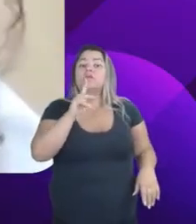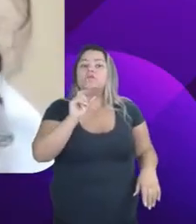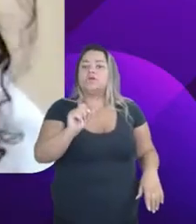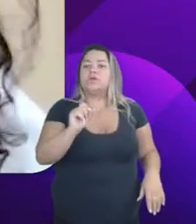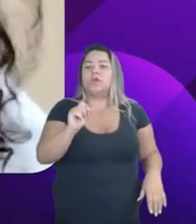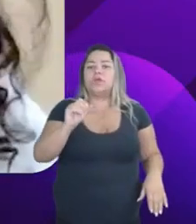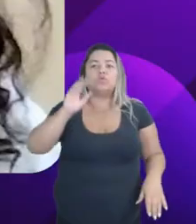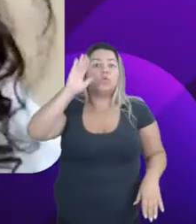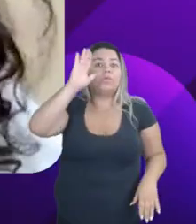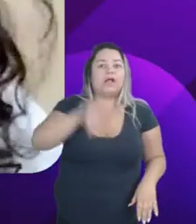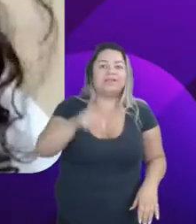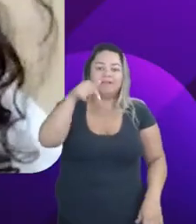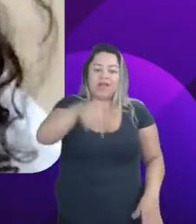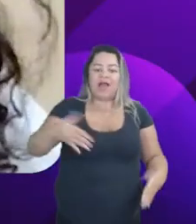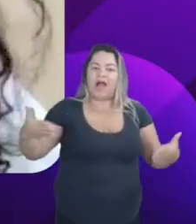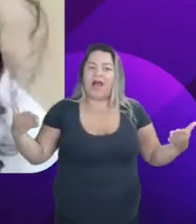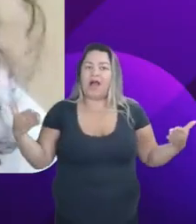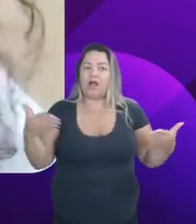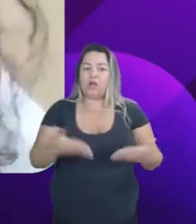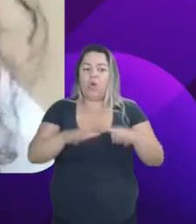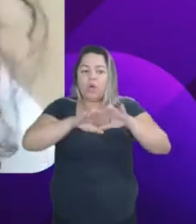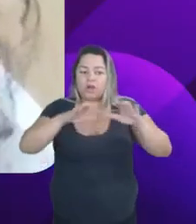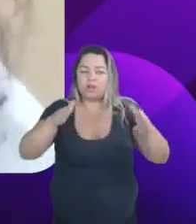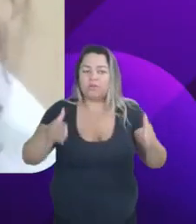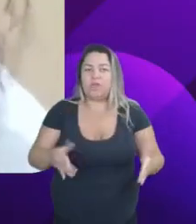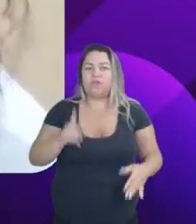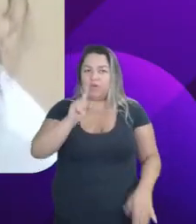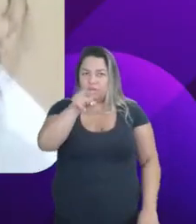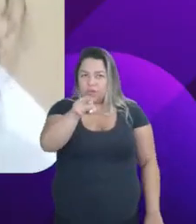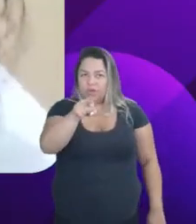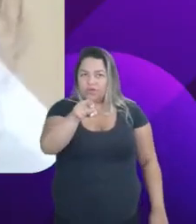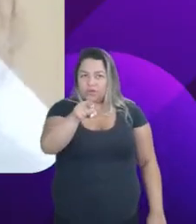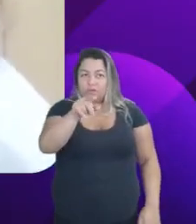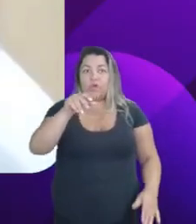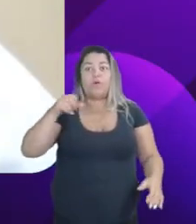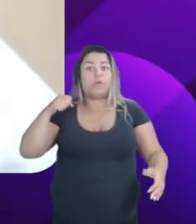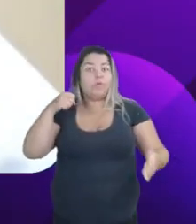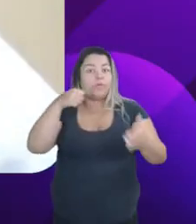estou batendo na mesa agora. O próximo é em você.